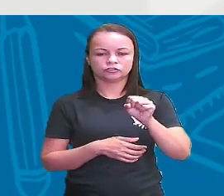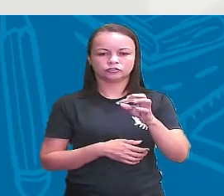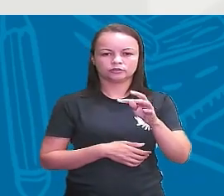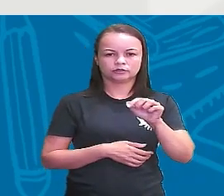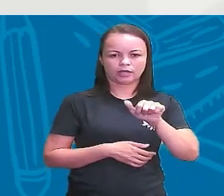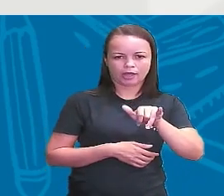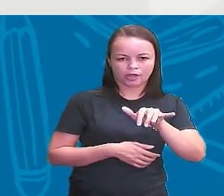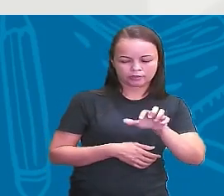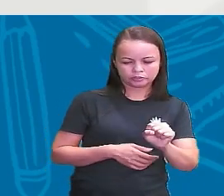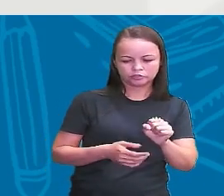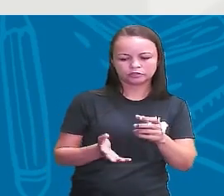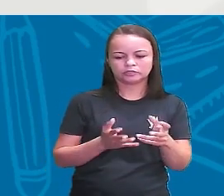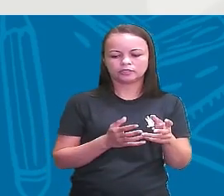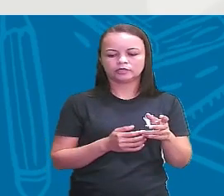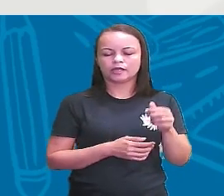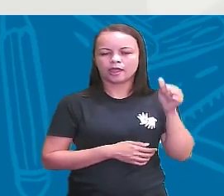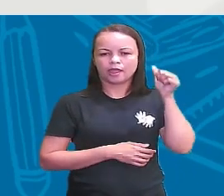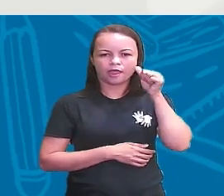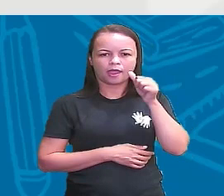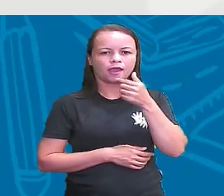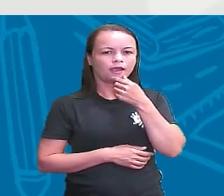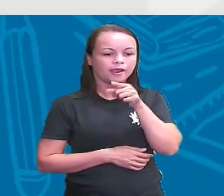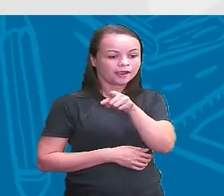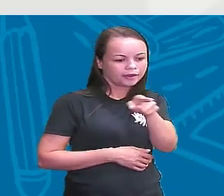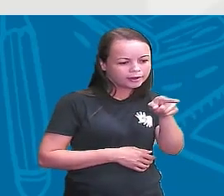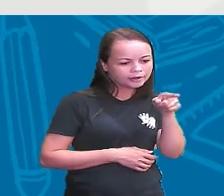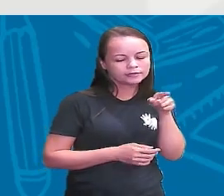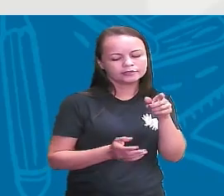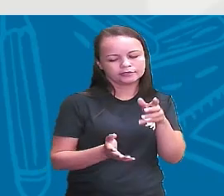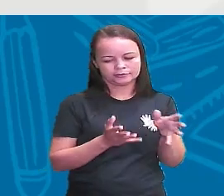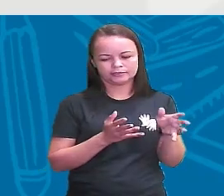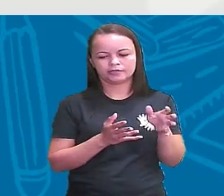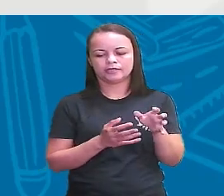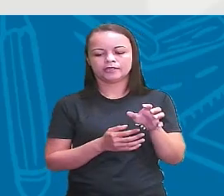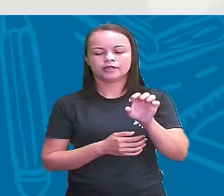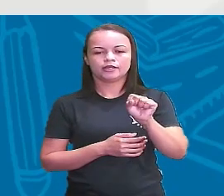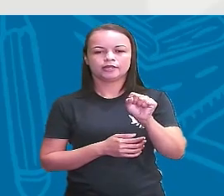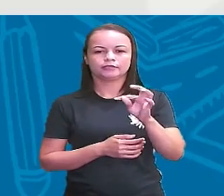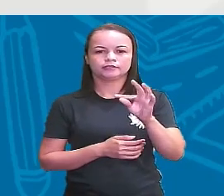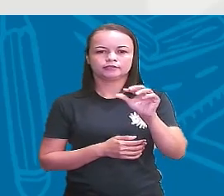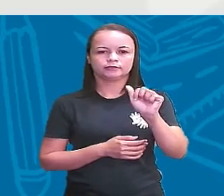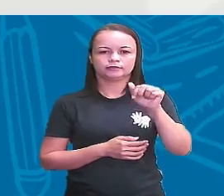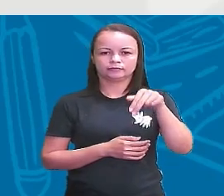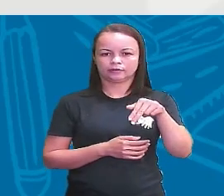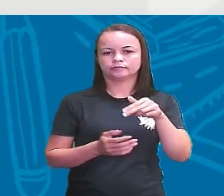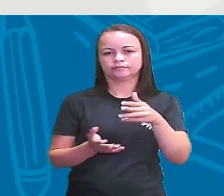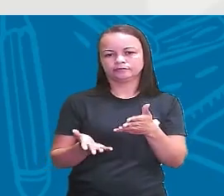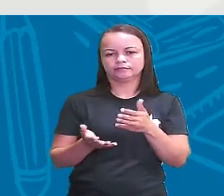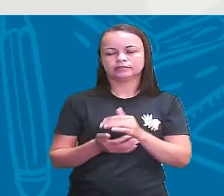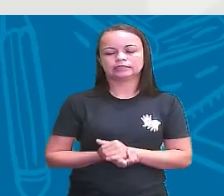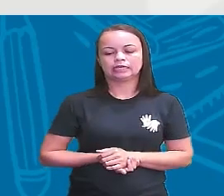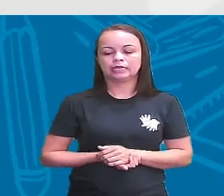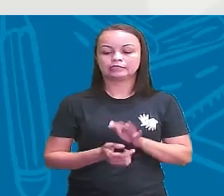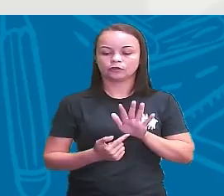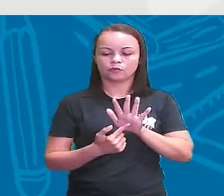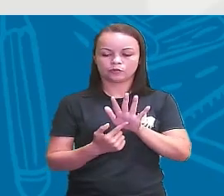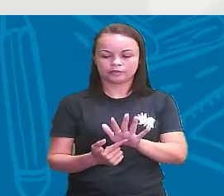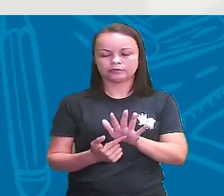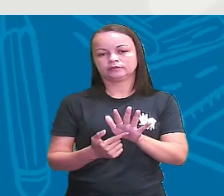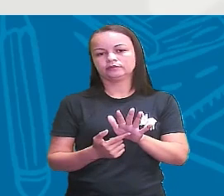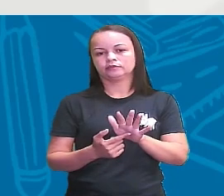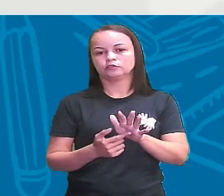usted estão. Então, essa é a forma do verbo ser e do verbo estar no presente